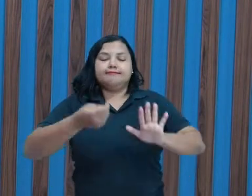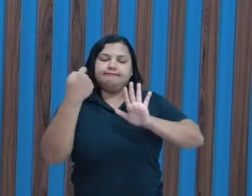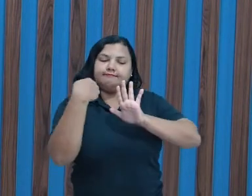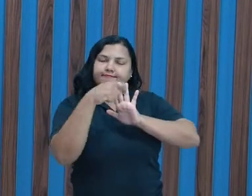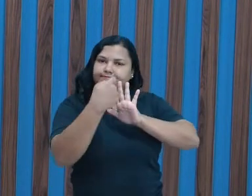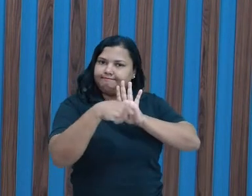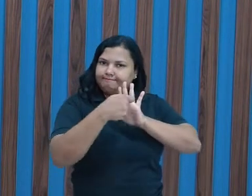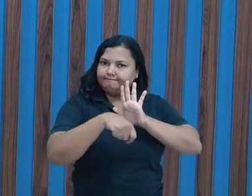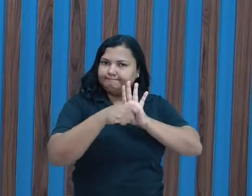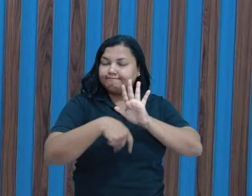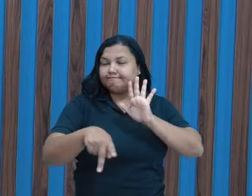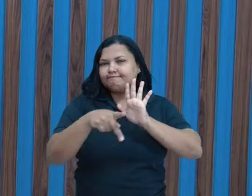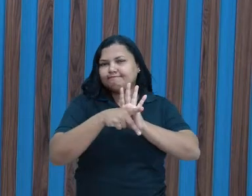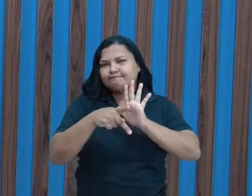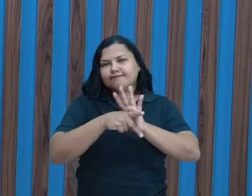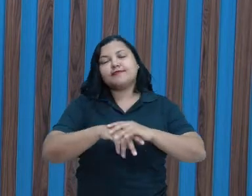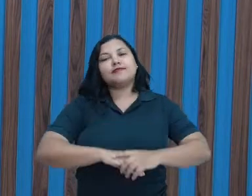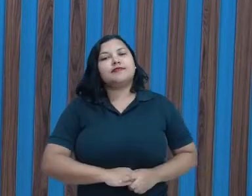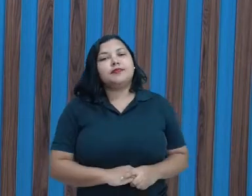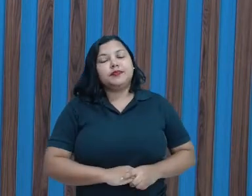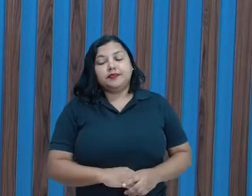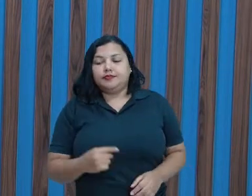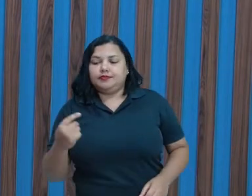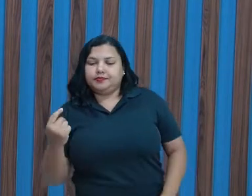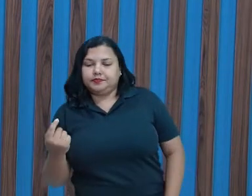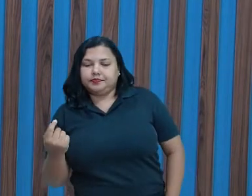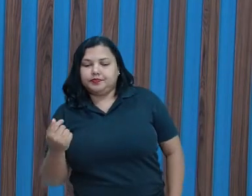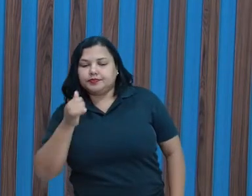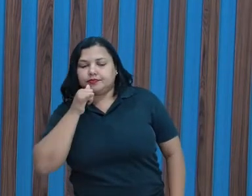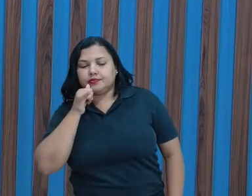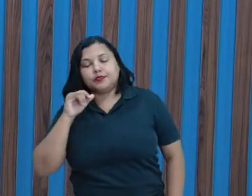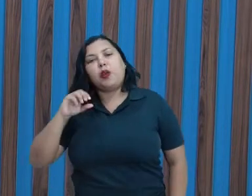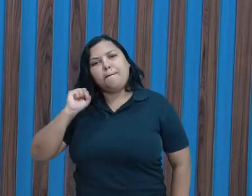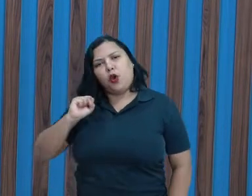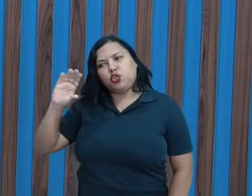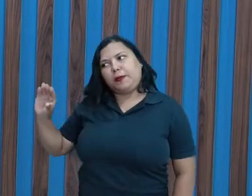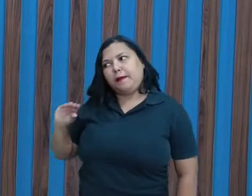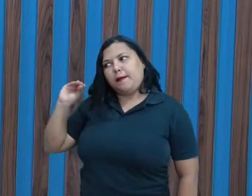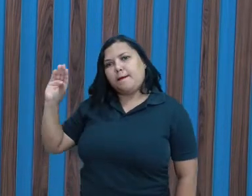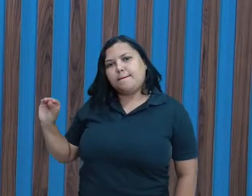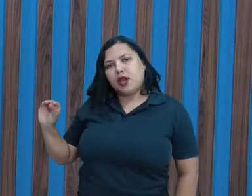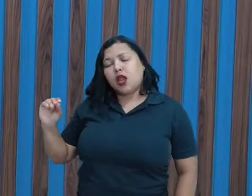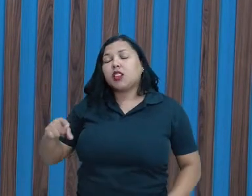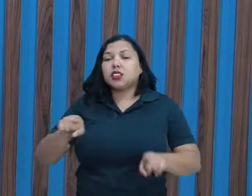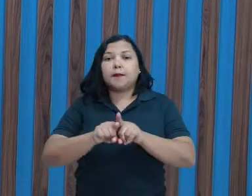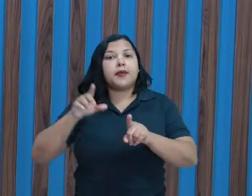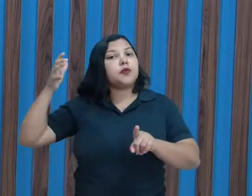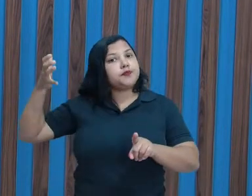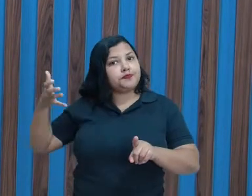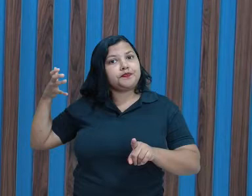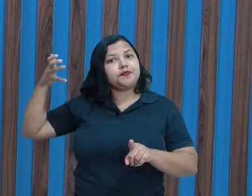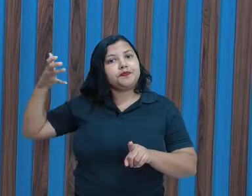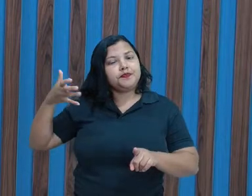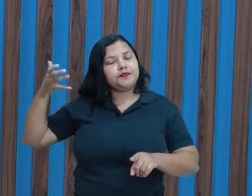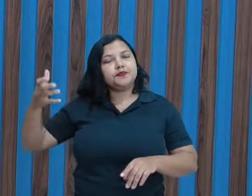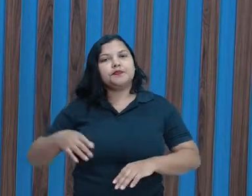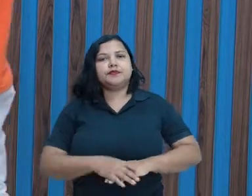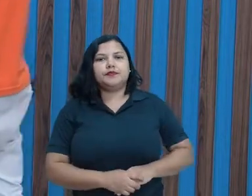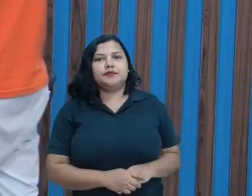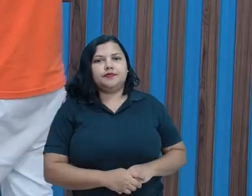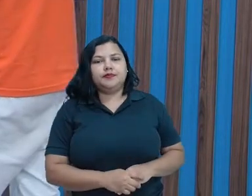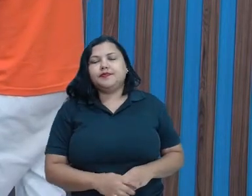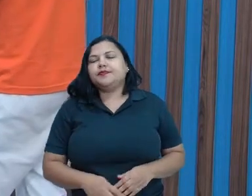né, da natureza de ambas as partes, né, da oralidade e da música, que, em geral, elas